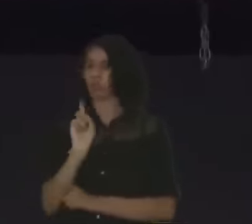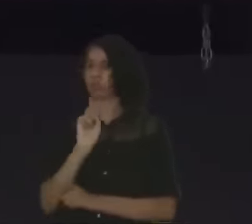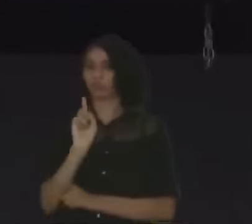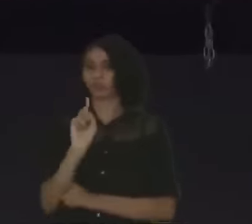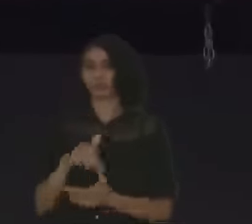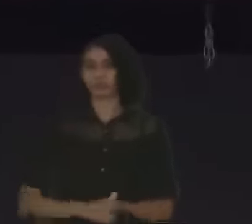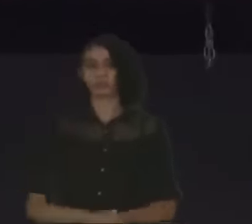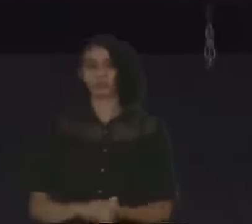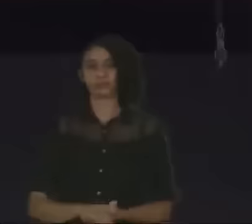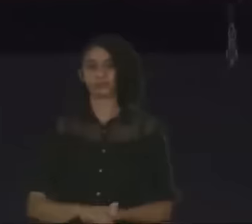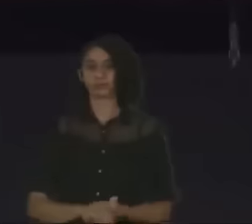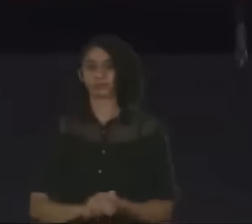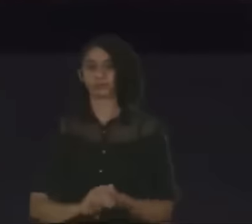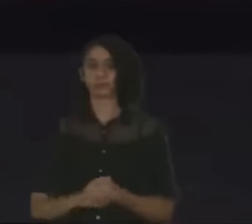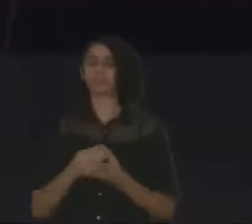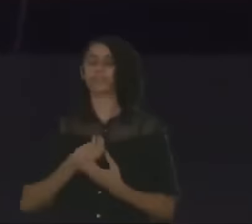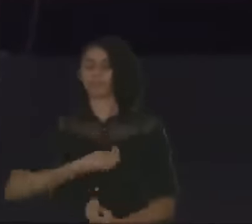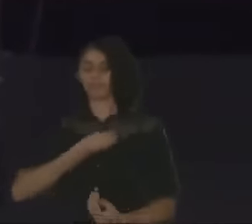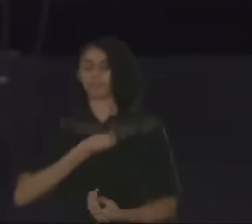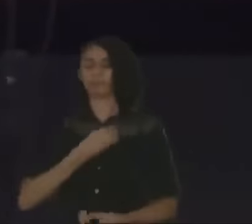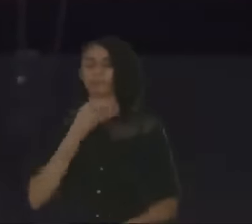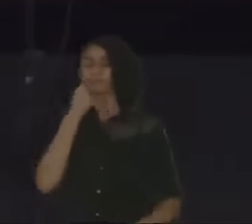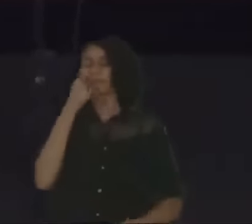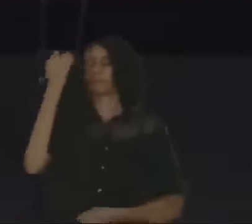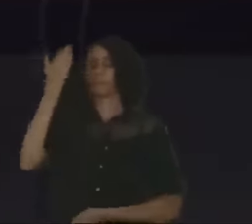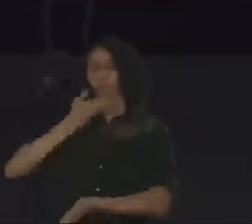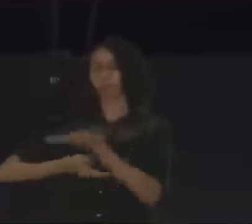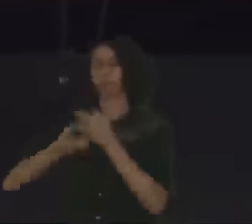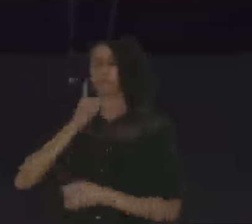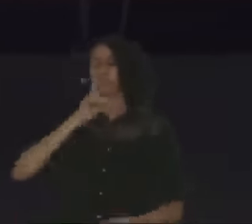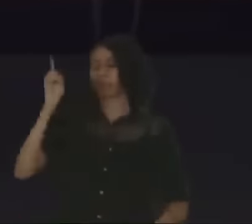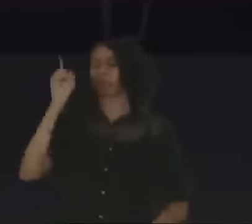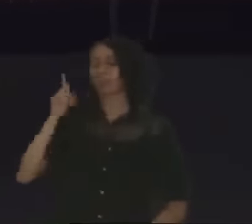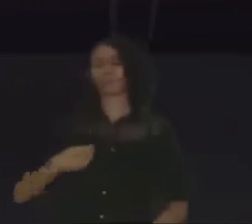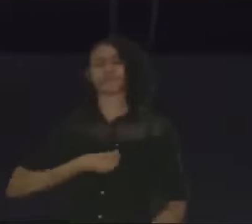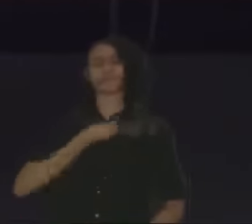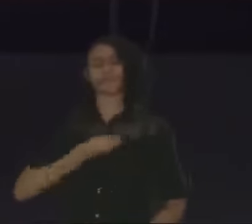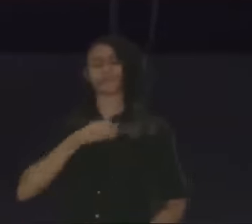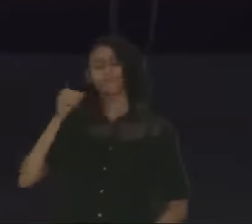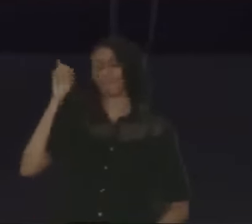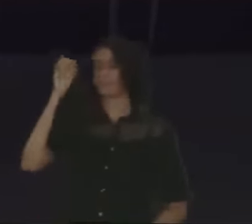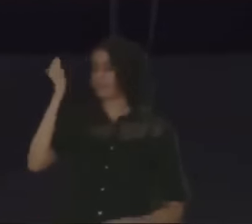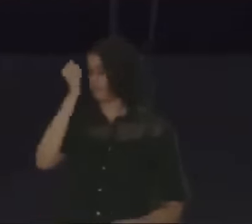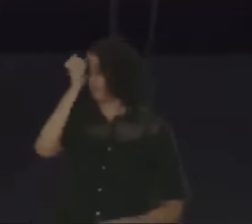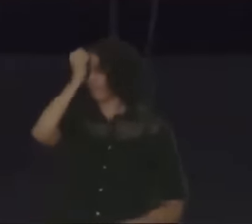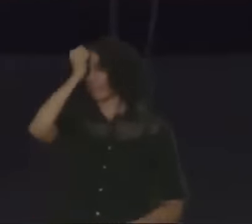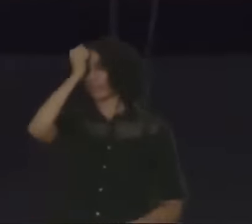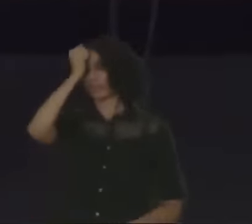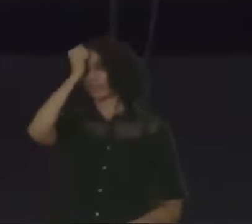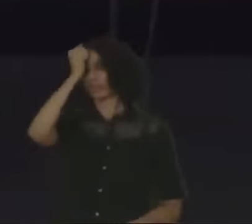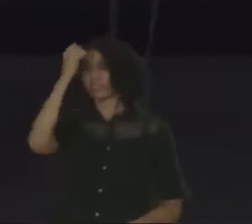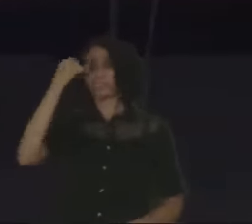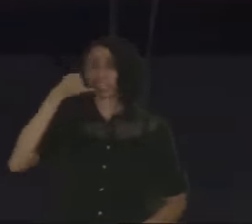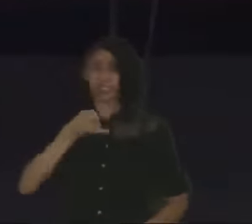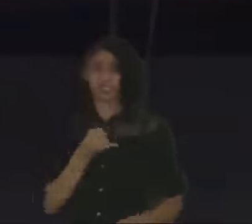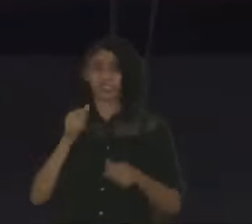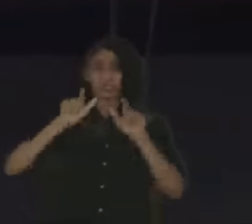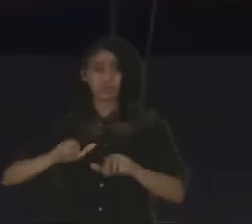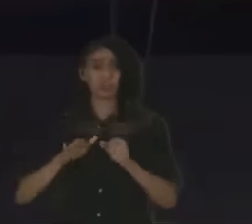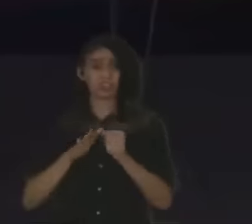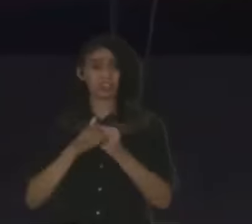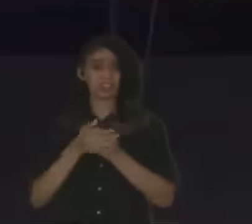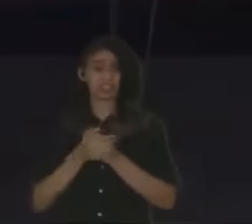em Vida de intimidade com Deus é uma vida de arrependimento fala comigo arrependimento sim Lugar Secreto não